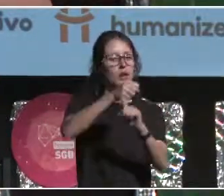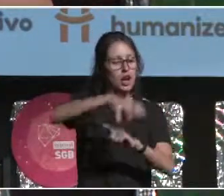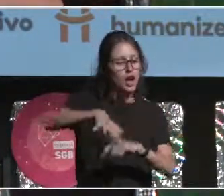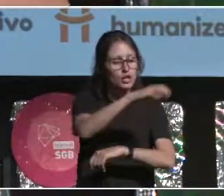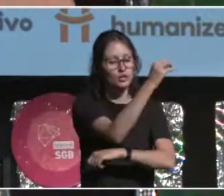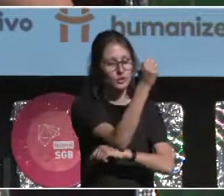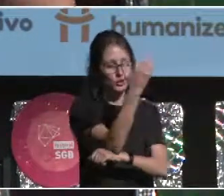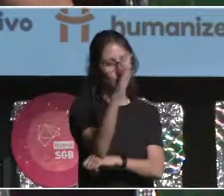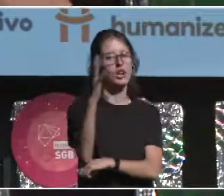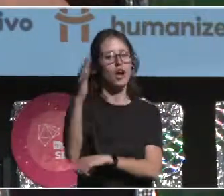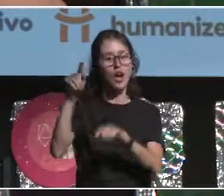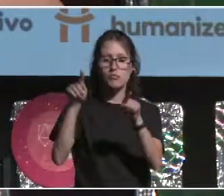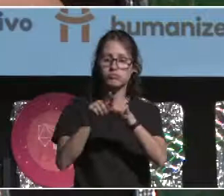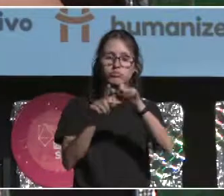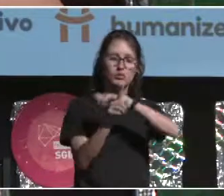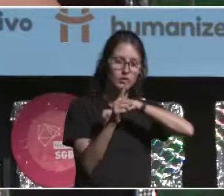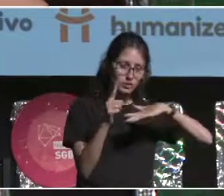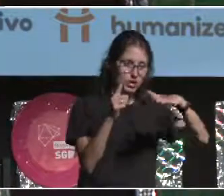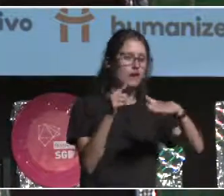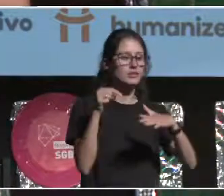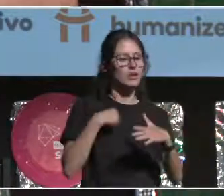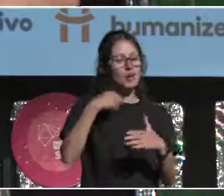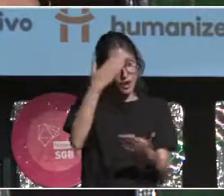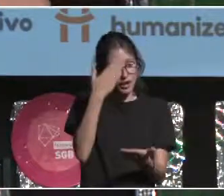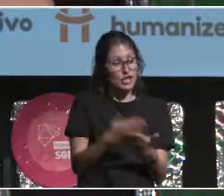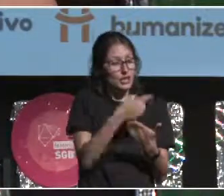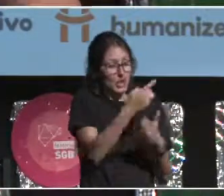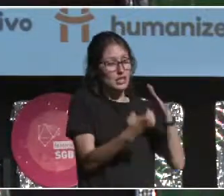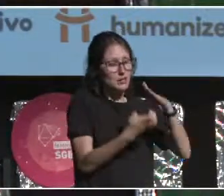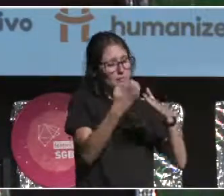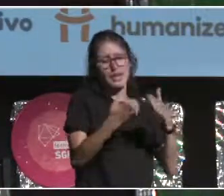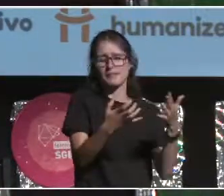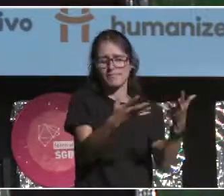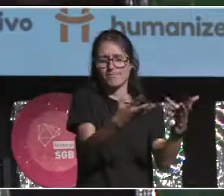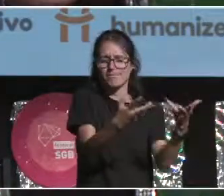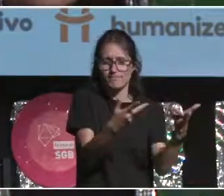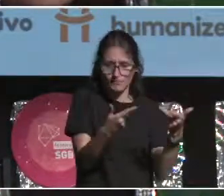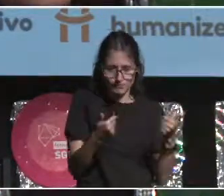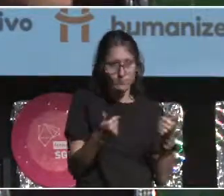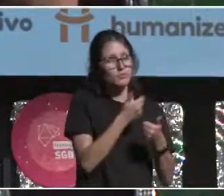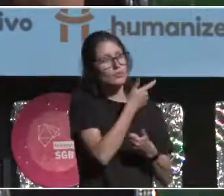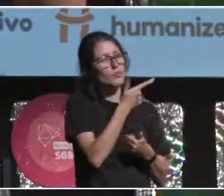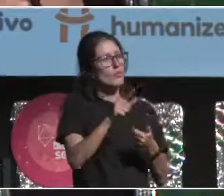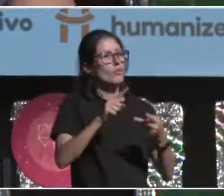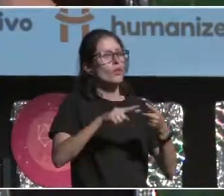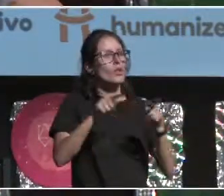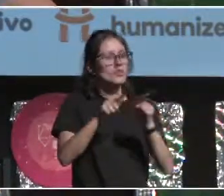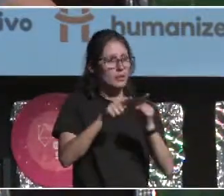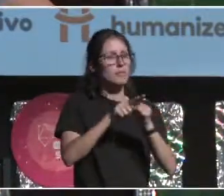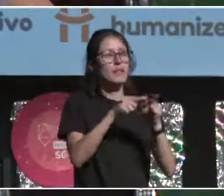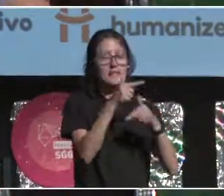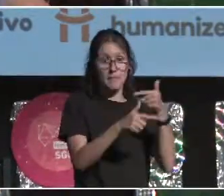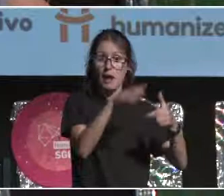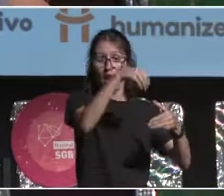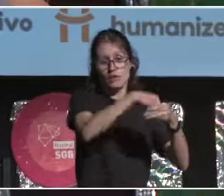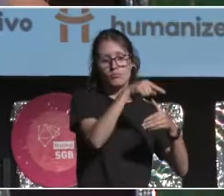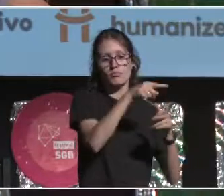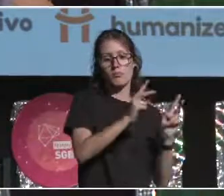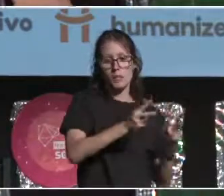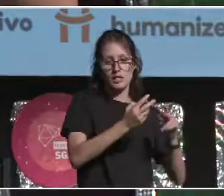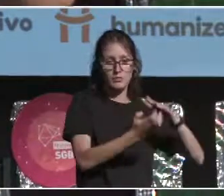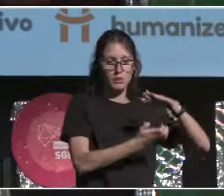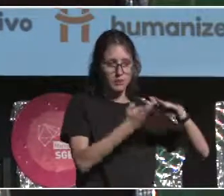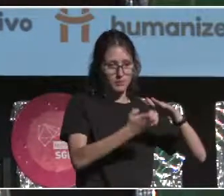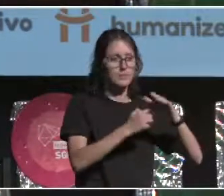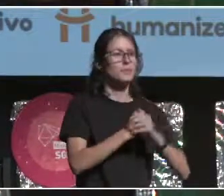ambiental e social, e acho que essa contribuição da Natura é incrível. Um outro destaque que eu daria para o trabalho que a Natura faz é